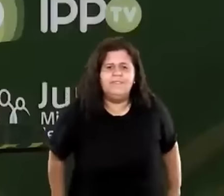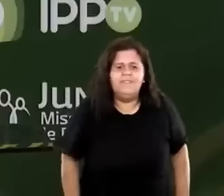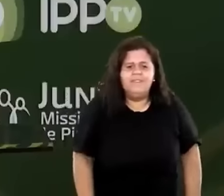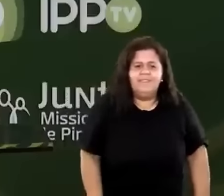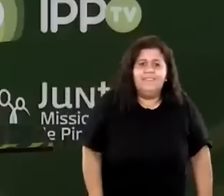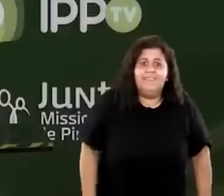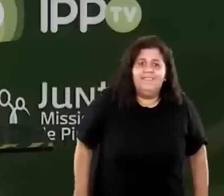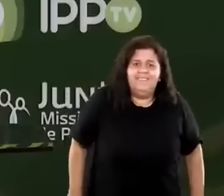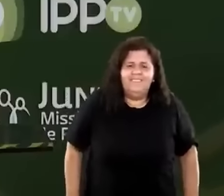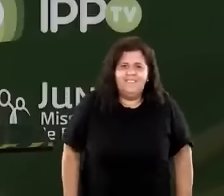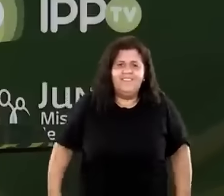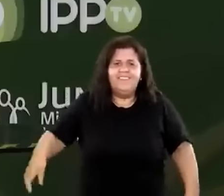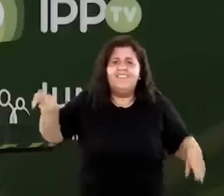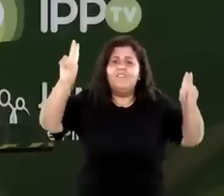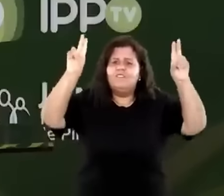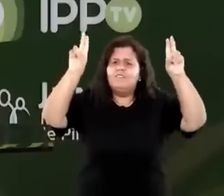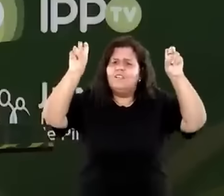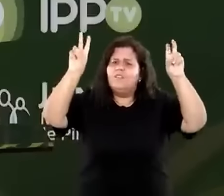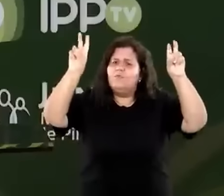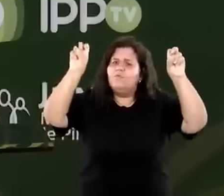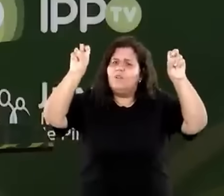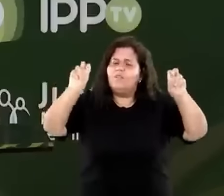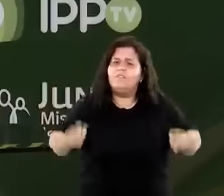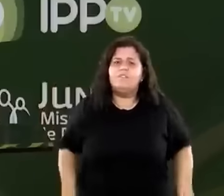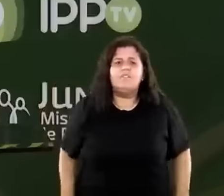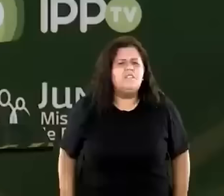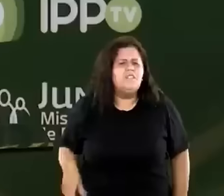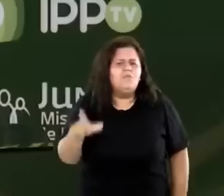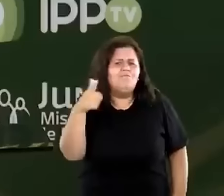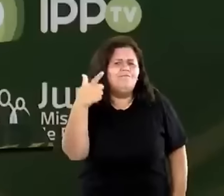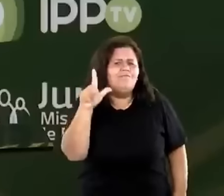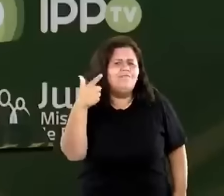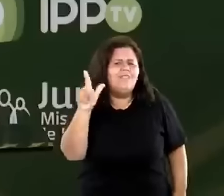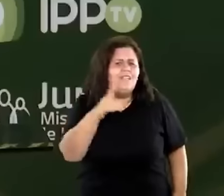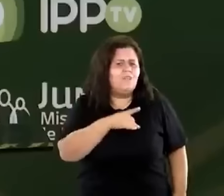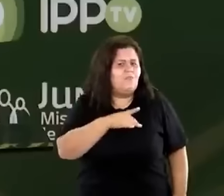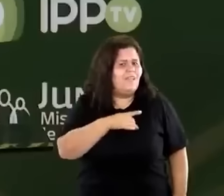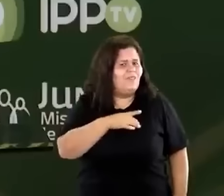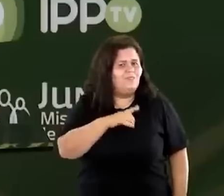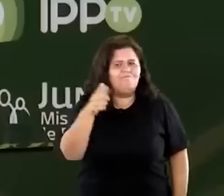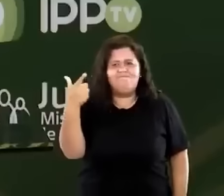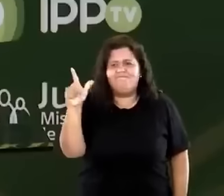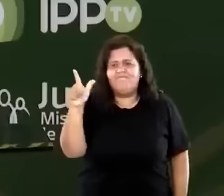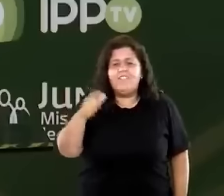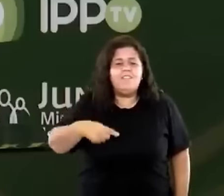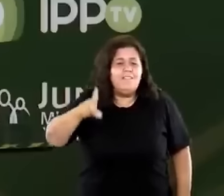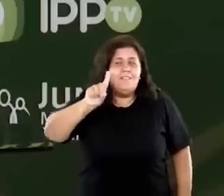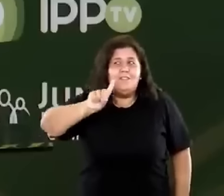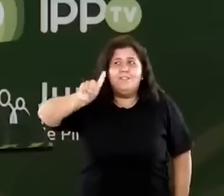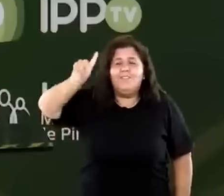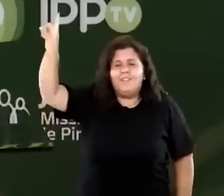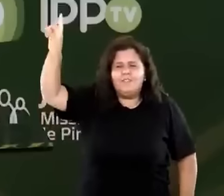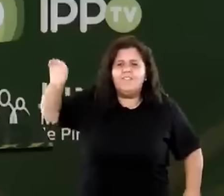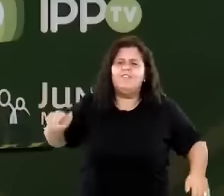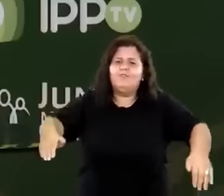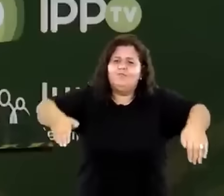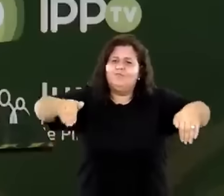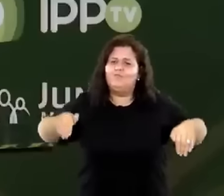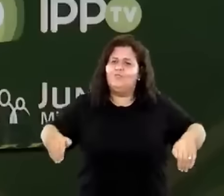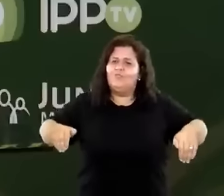sobre o seguinte tema Não tenha medo Deus está no